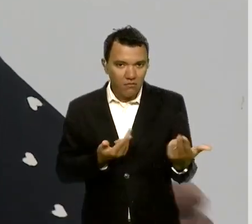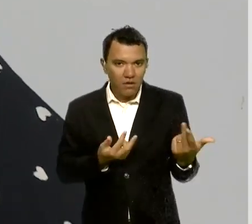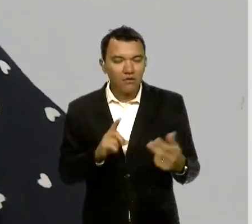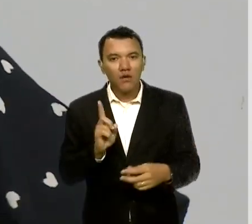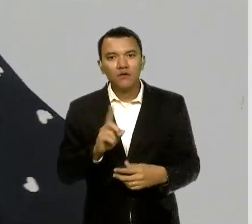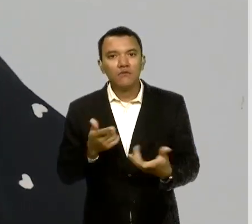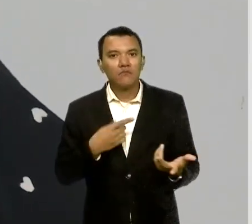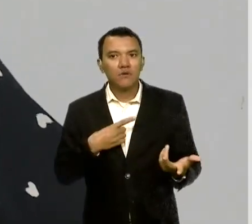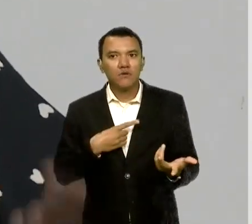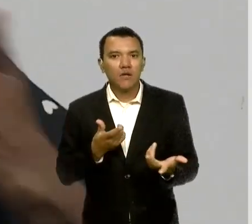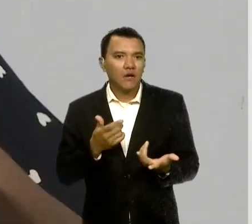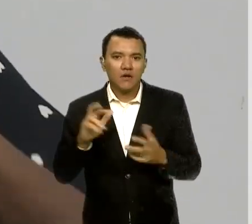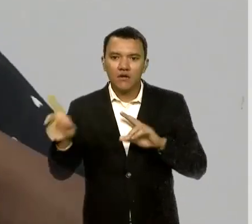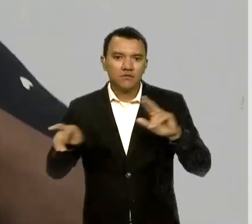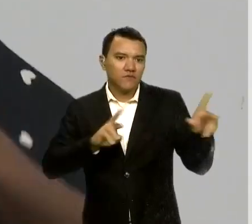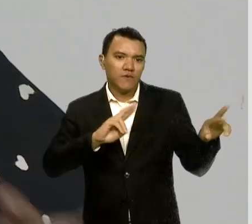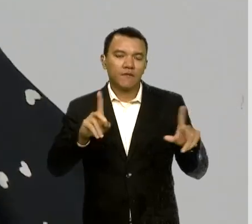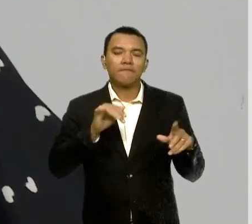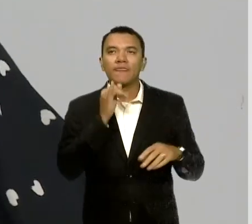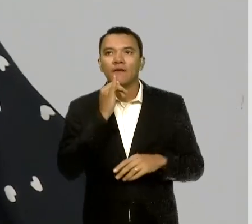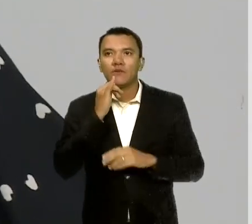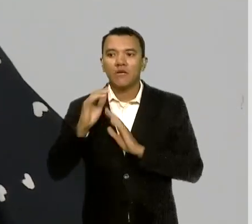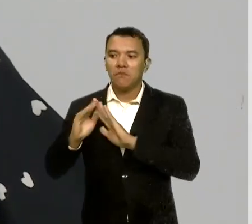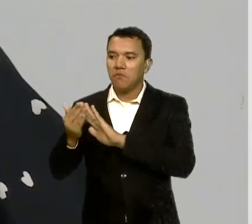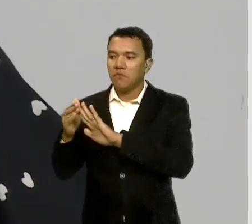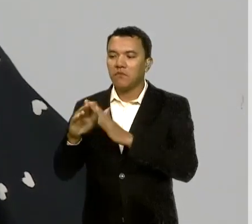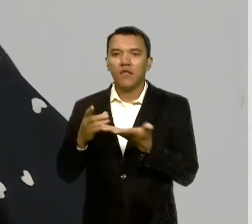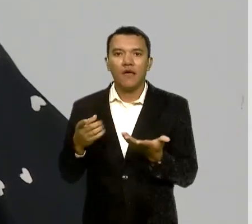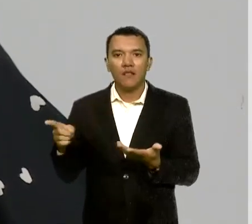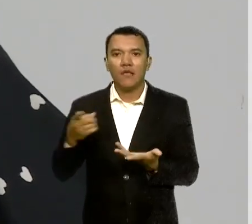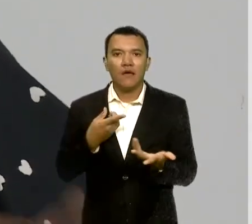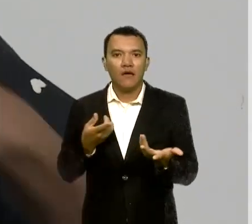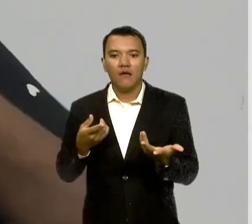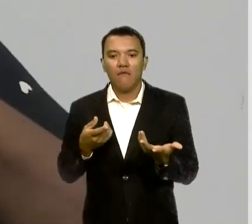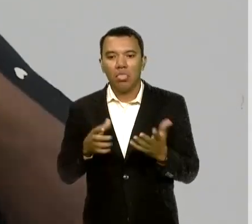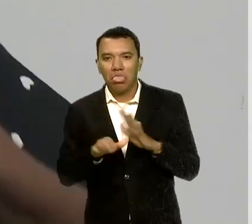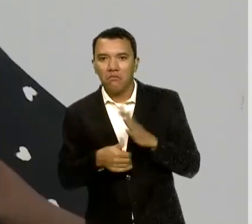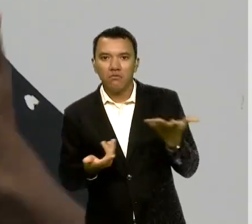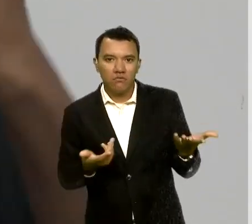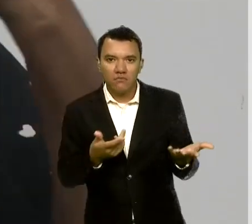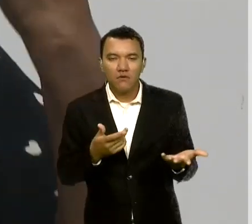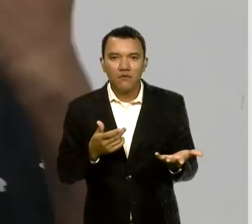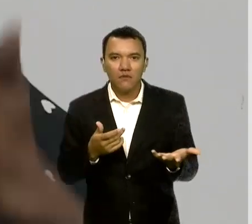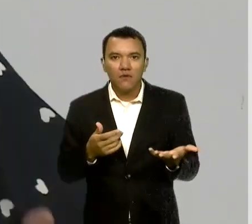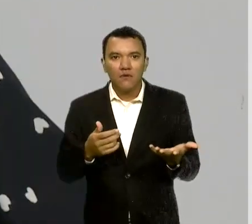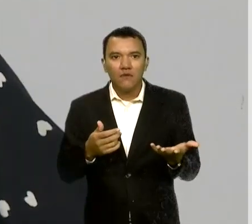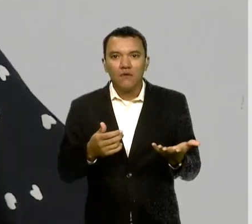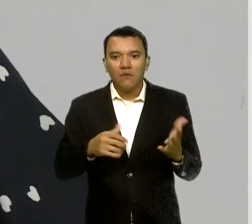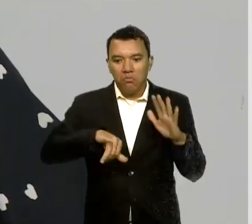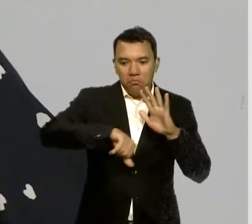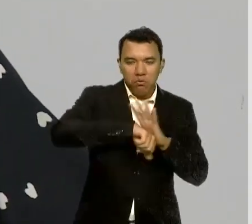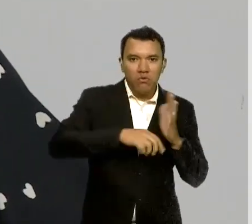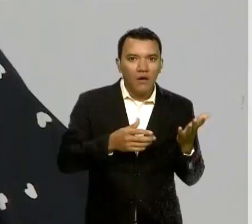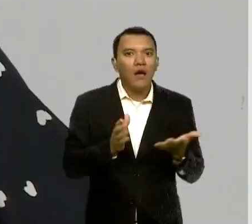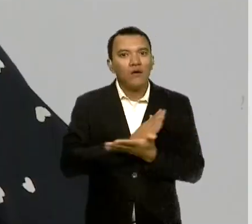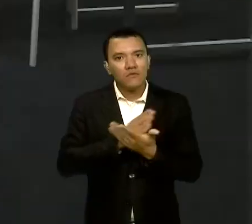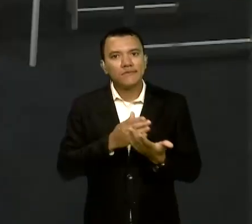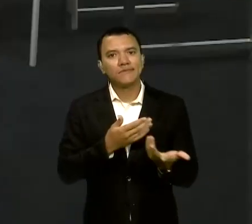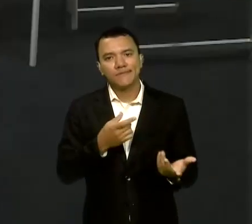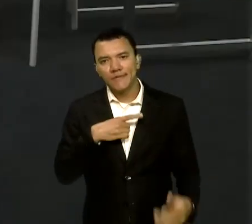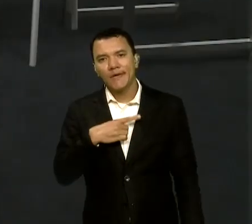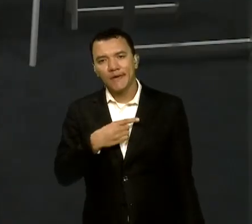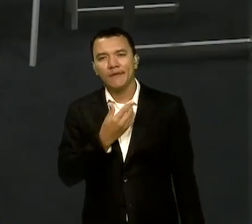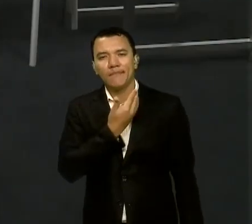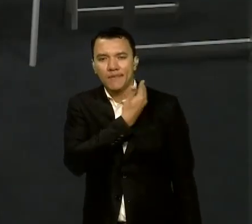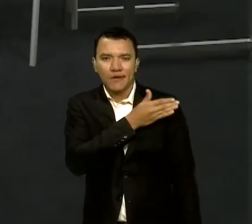periferia ou lá na favela não quer dizer que eu seja uma pessoa desonesta. Como isso é uma coisa que é passado para nós. É um preconceito que é